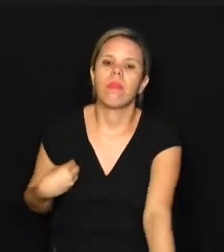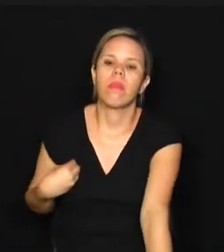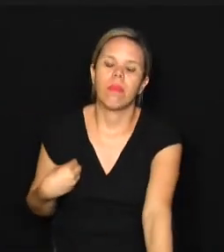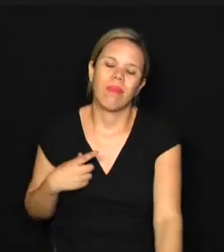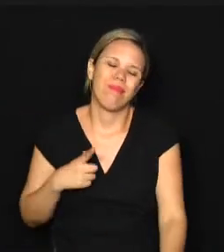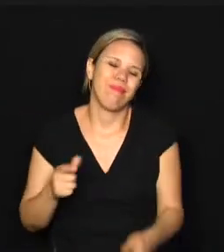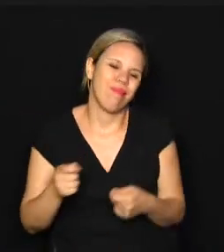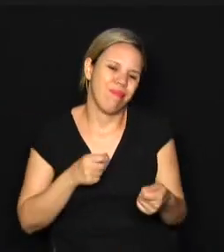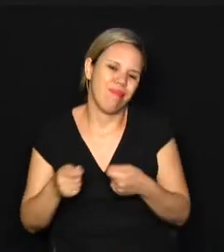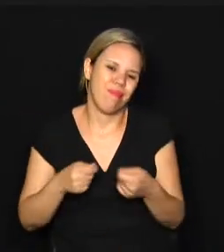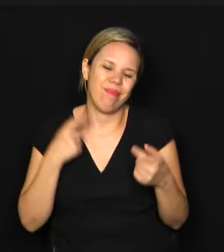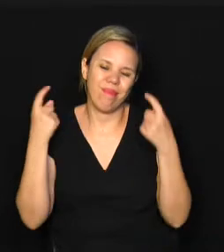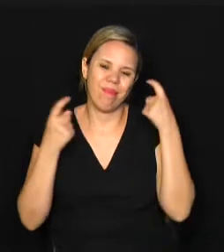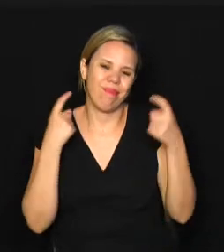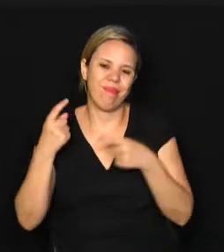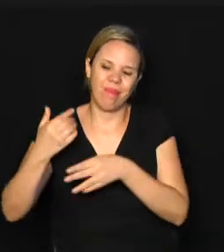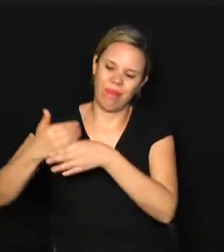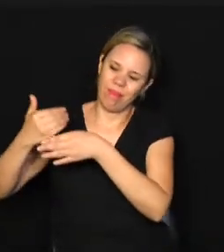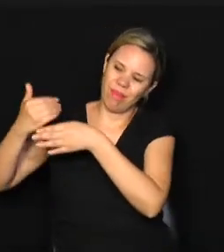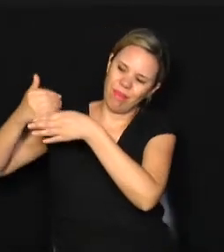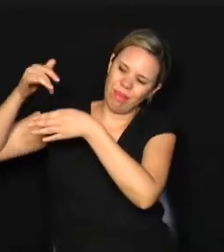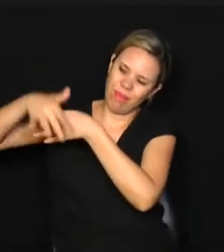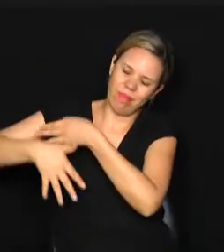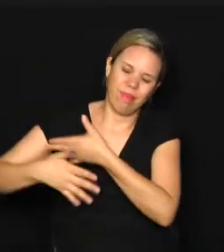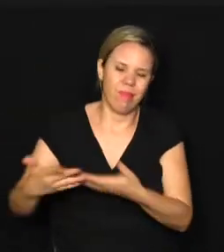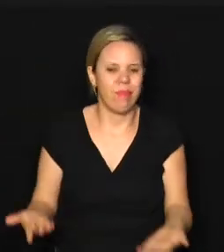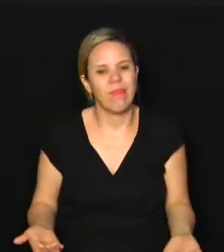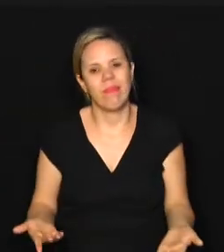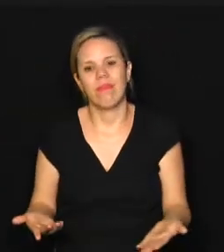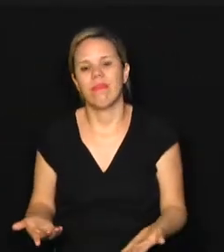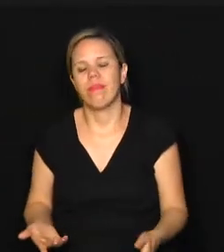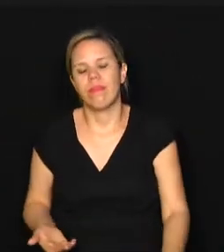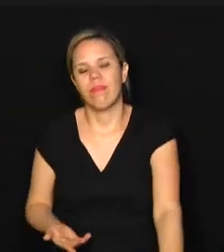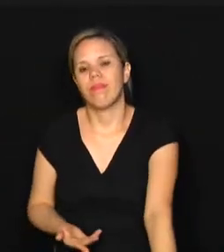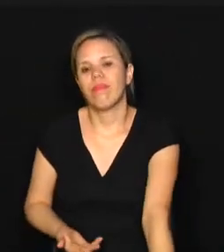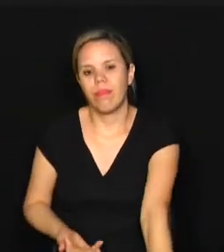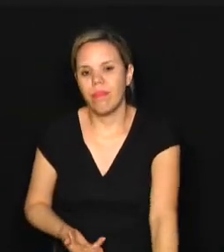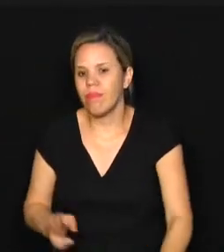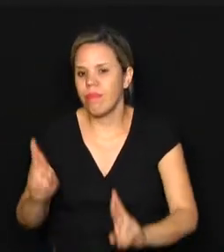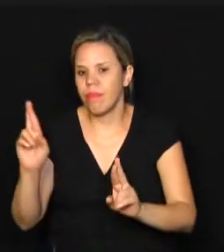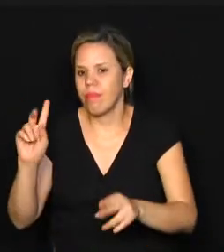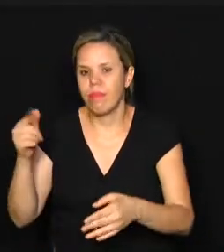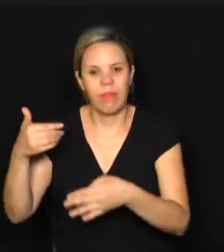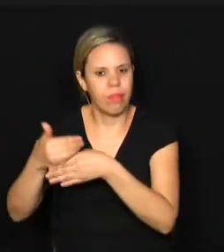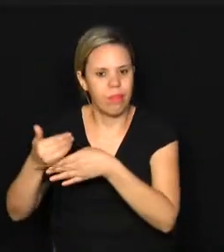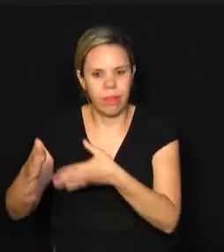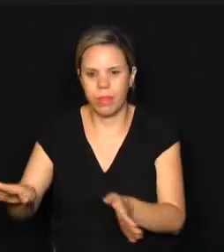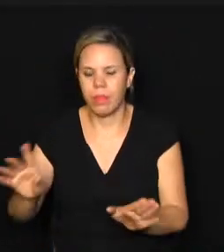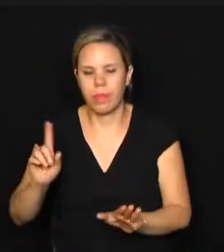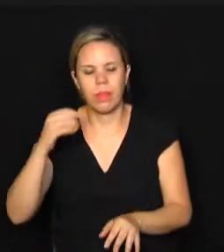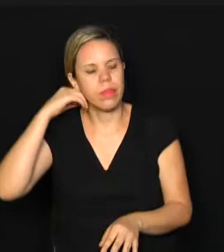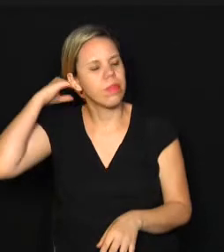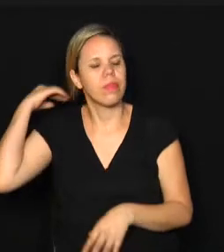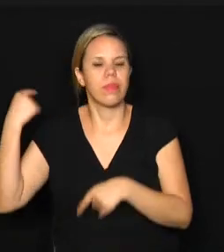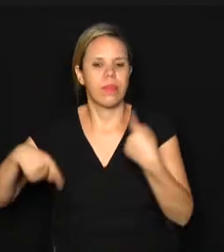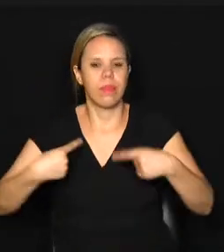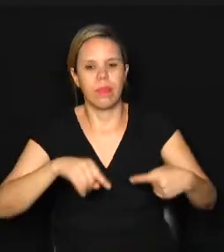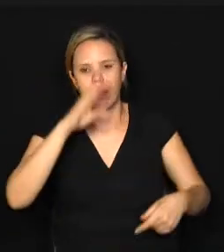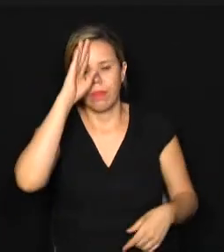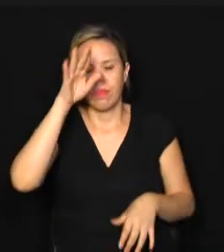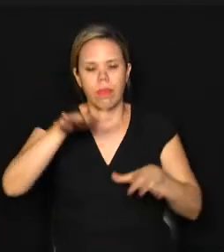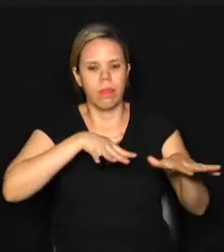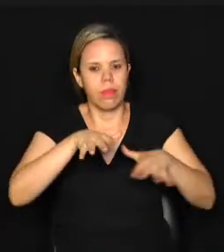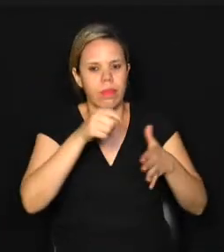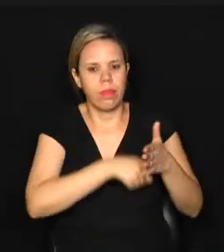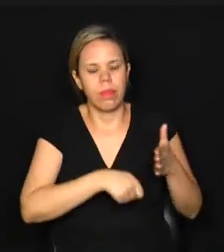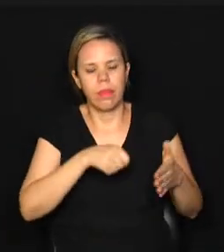com essa barragem. E isso mesmo que não se rompa. É uma coisa que a gente tem discutido, porque a principal mobilização em